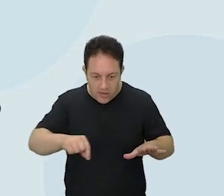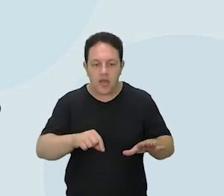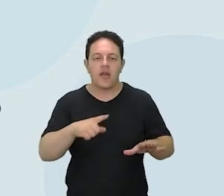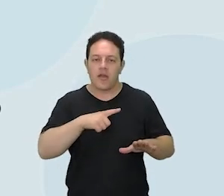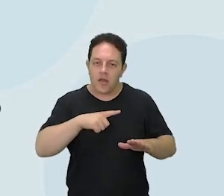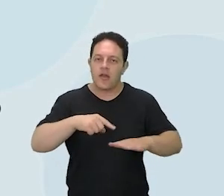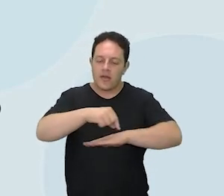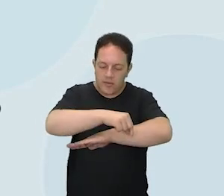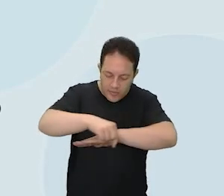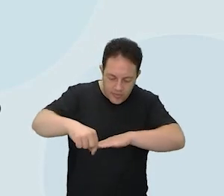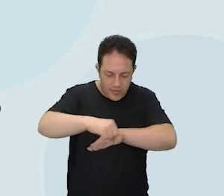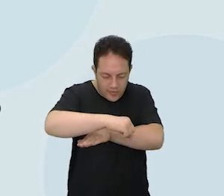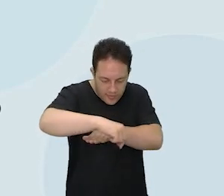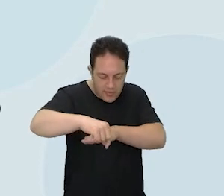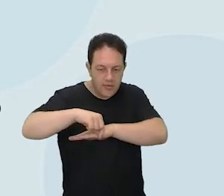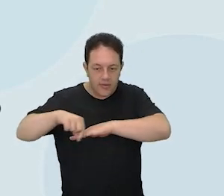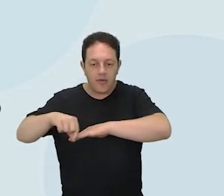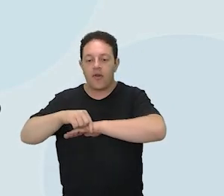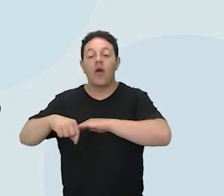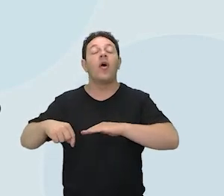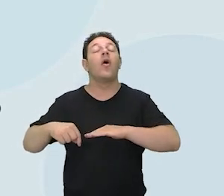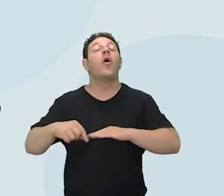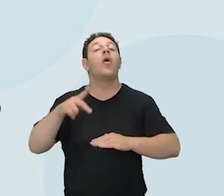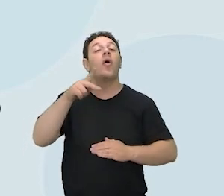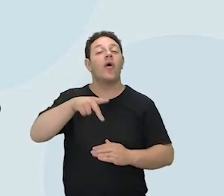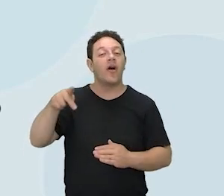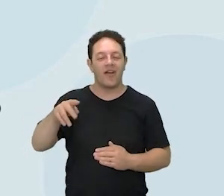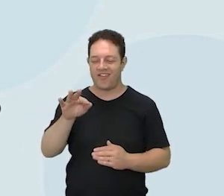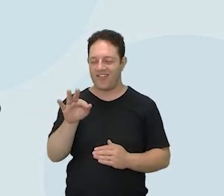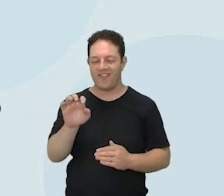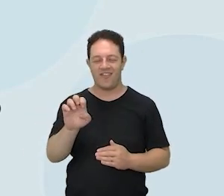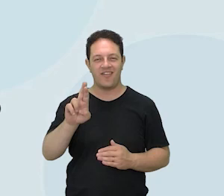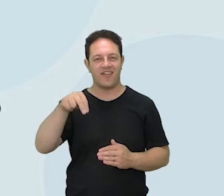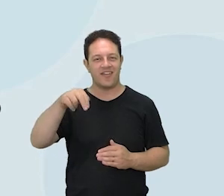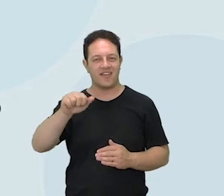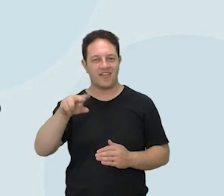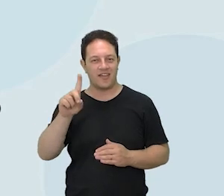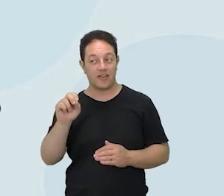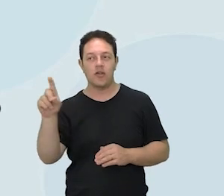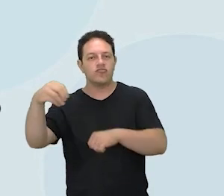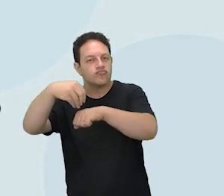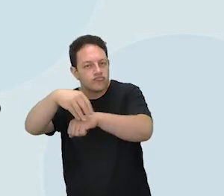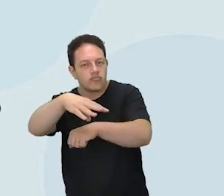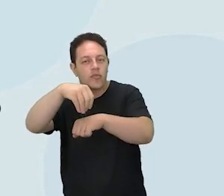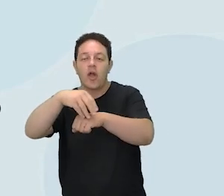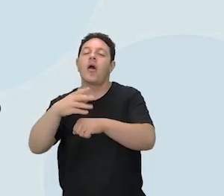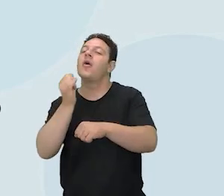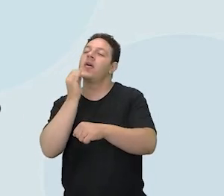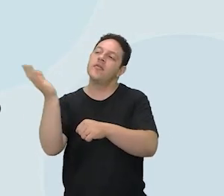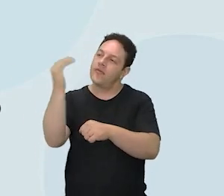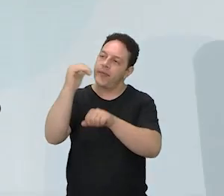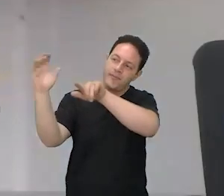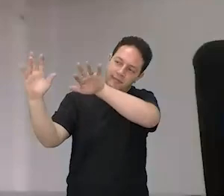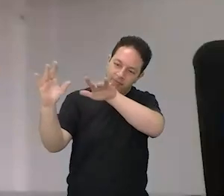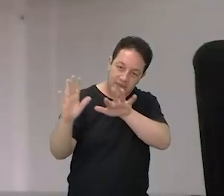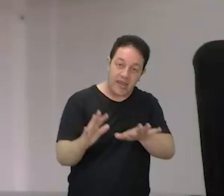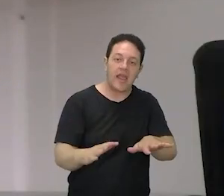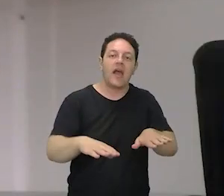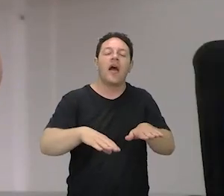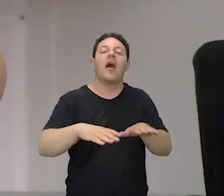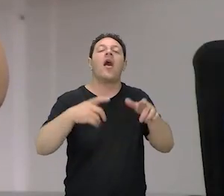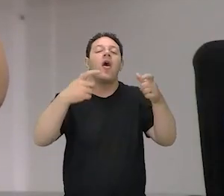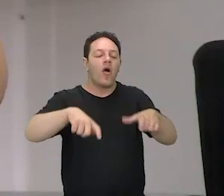riscada. Então, o professor Fernando direcionou os alunos nesse dia ao pátio da escola, para que